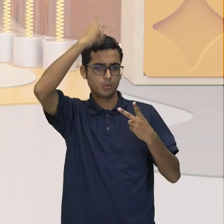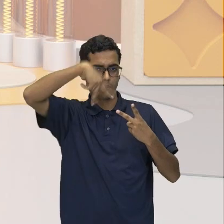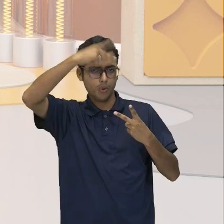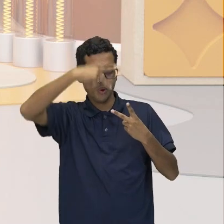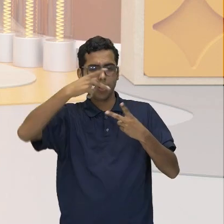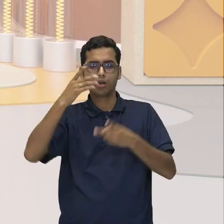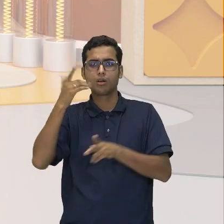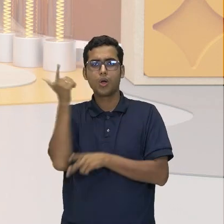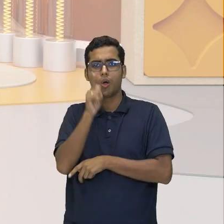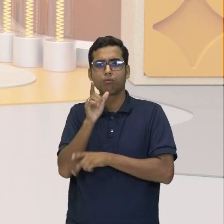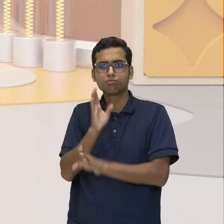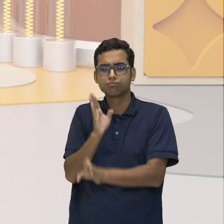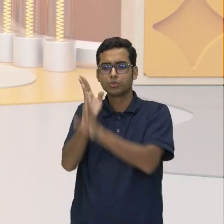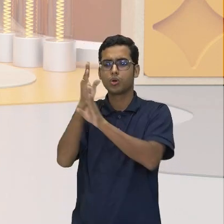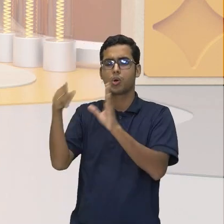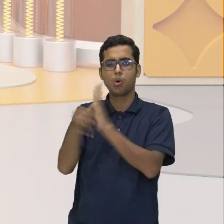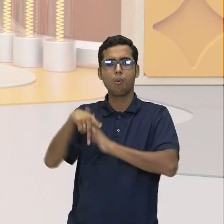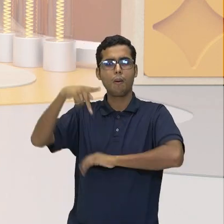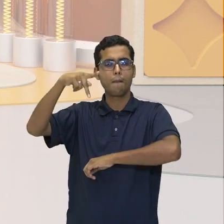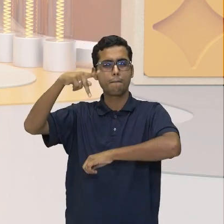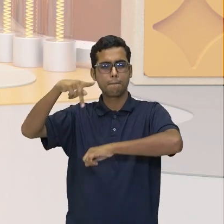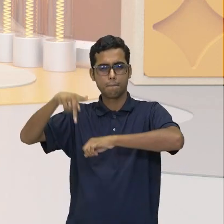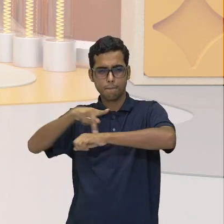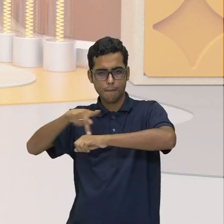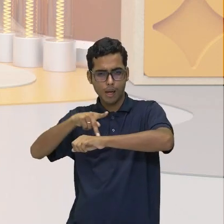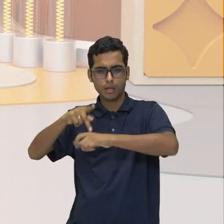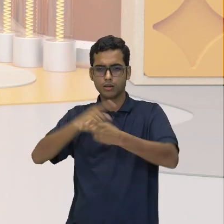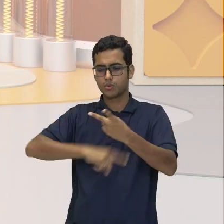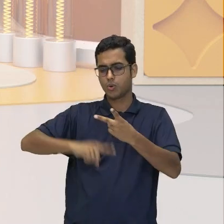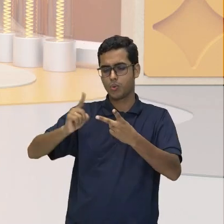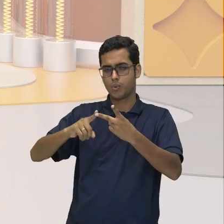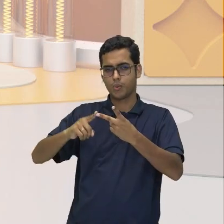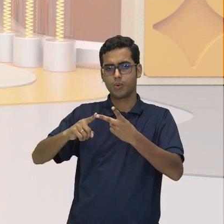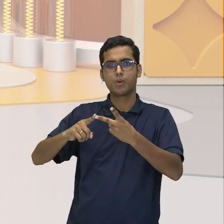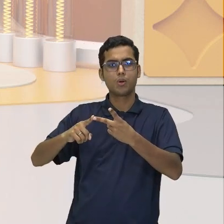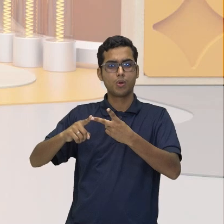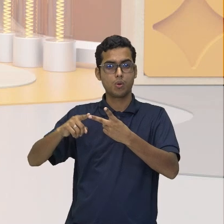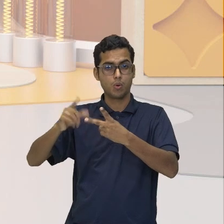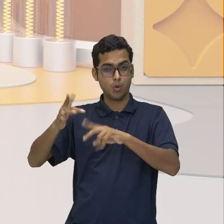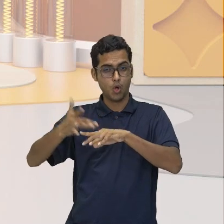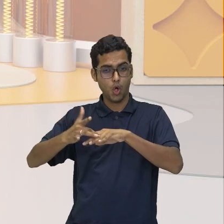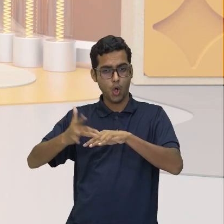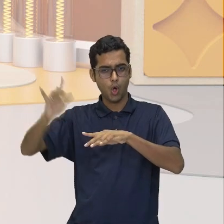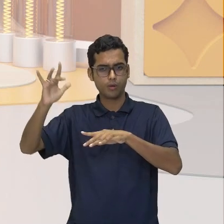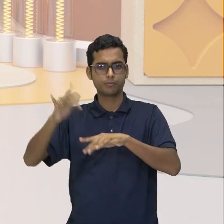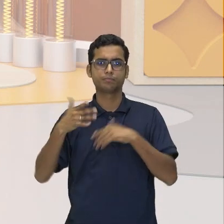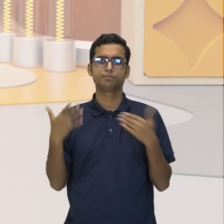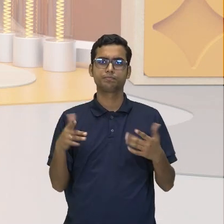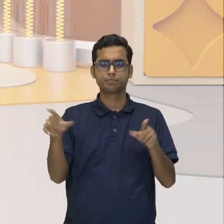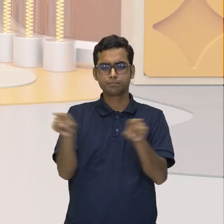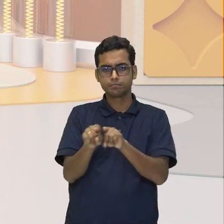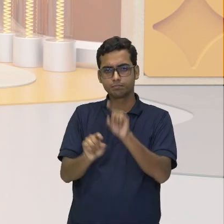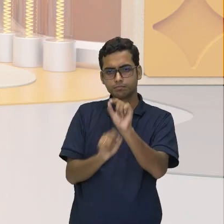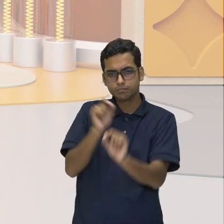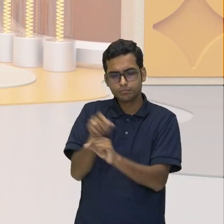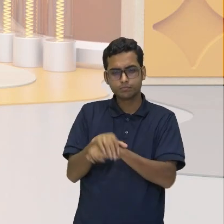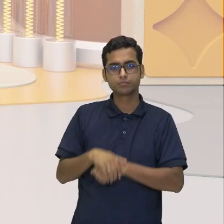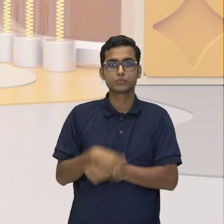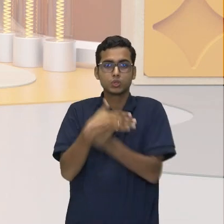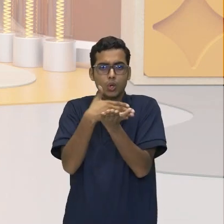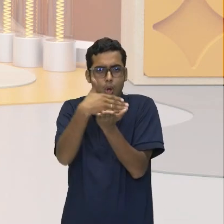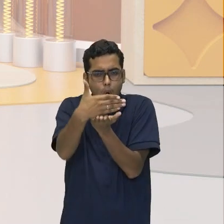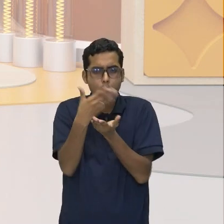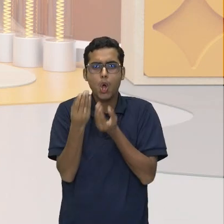prata, ela não vai dar atenção imediata a essa região. Então, ela vai encontrar certa dificuldade